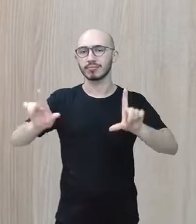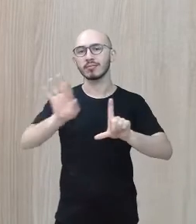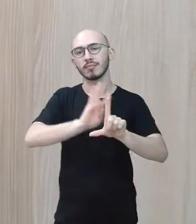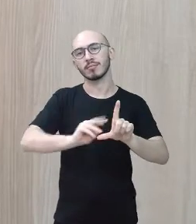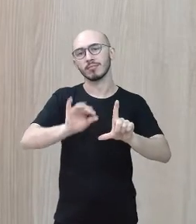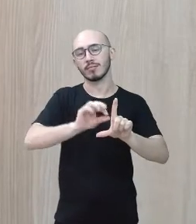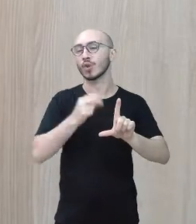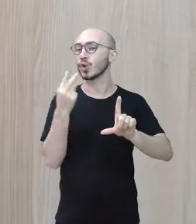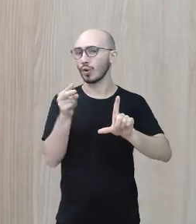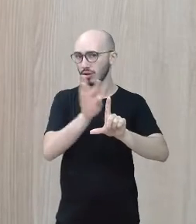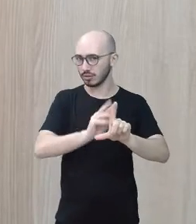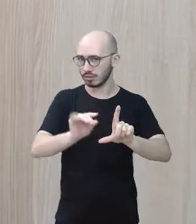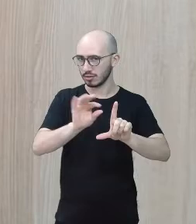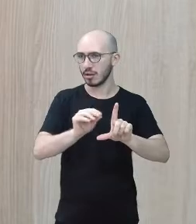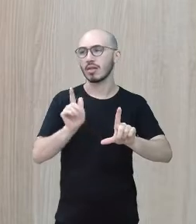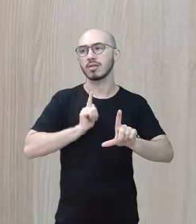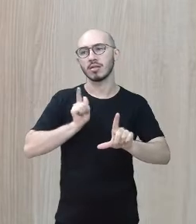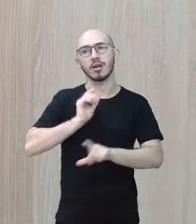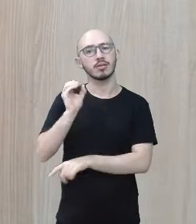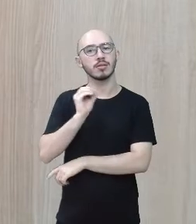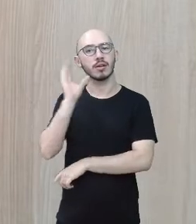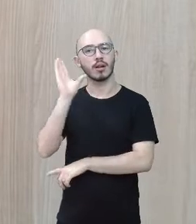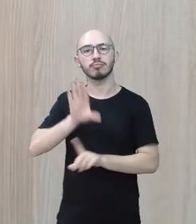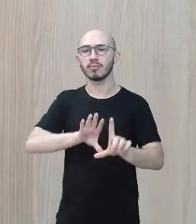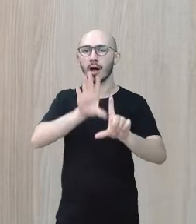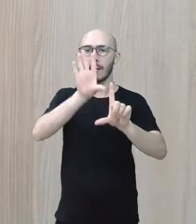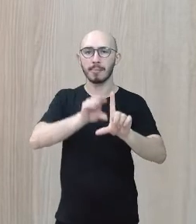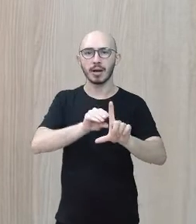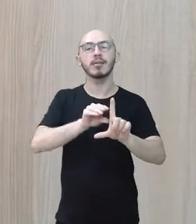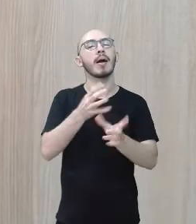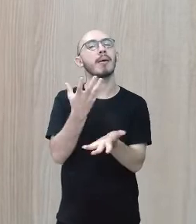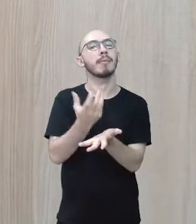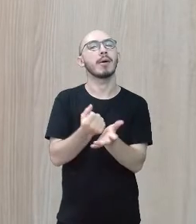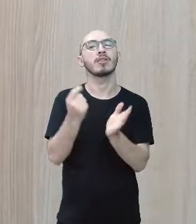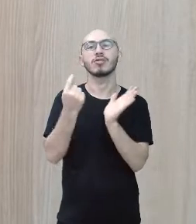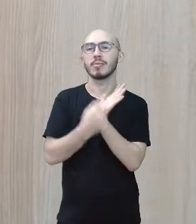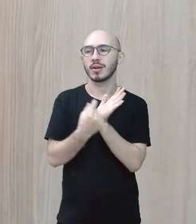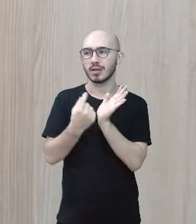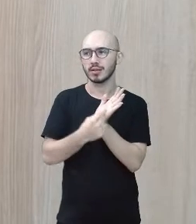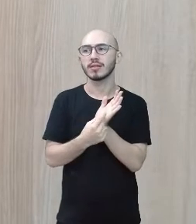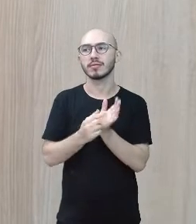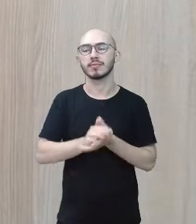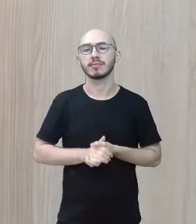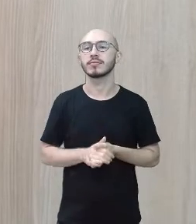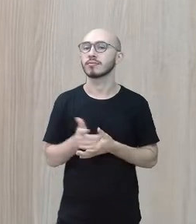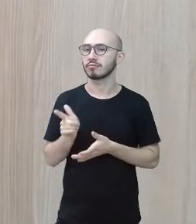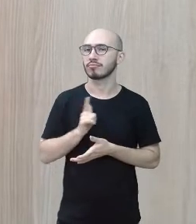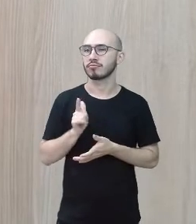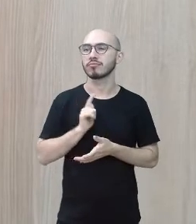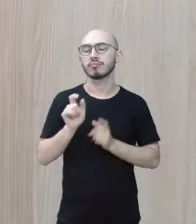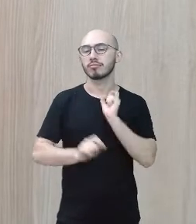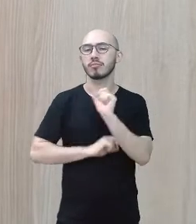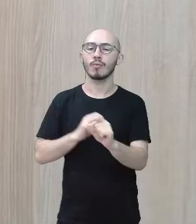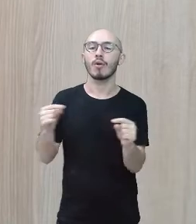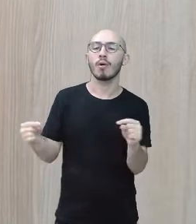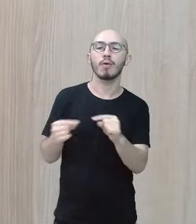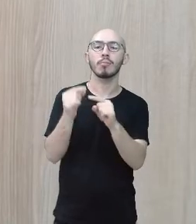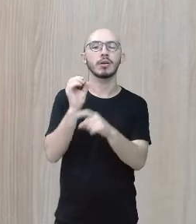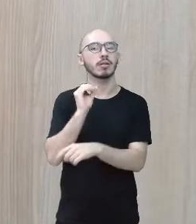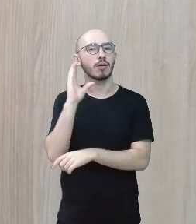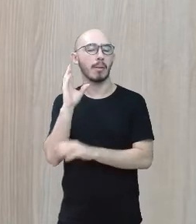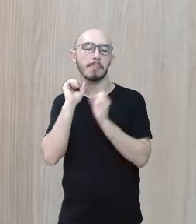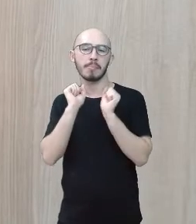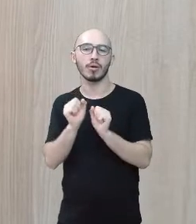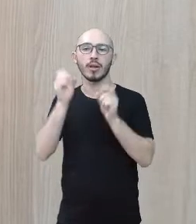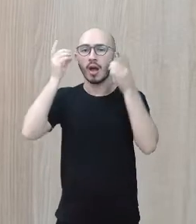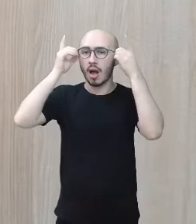aí aparecendo na sua telinha, certo? Você vai pegar a câmera do seu celular e vai colocar no sistema operacional do seu celular, seja